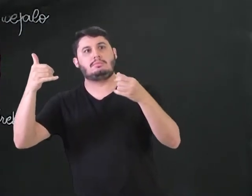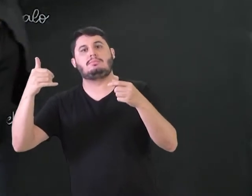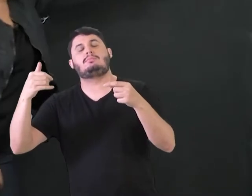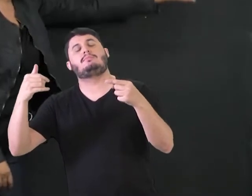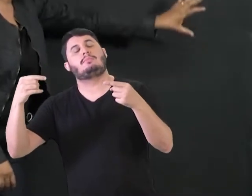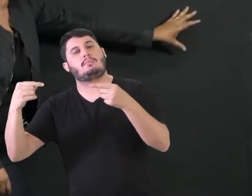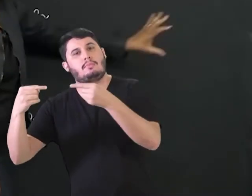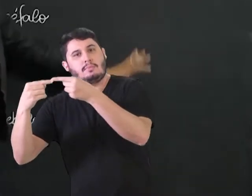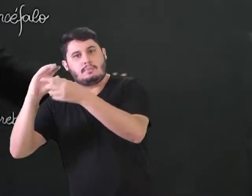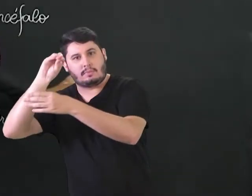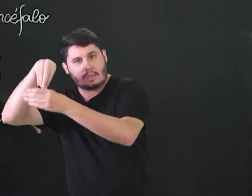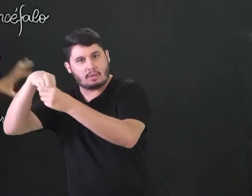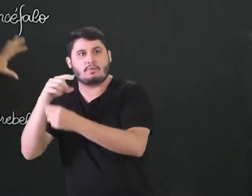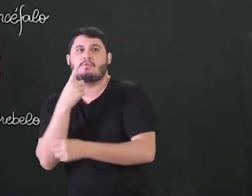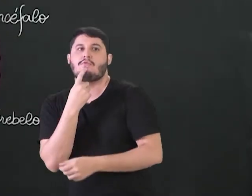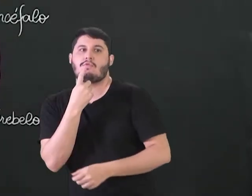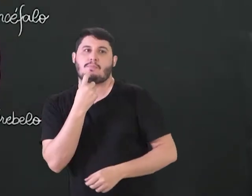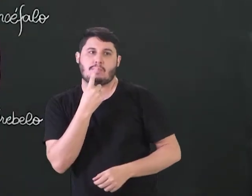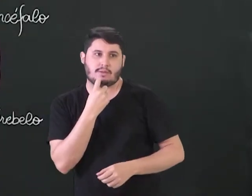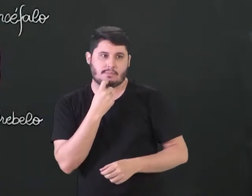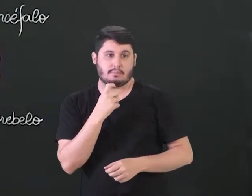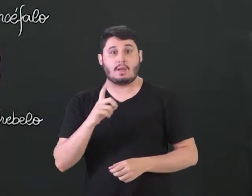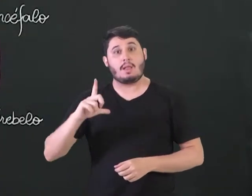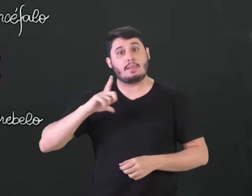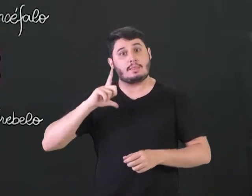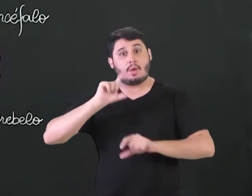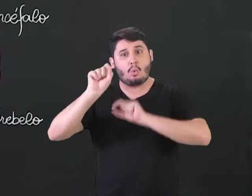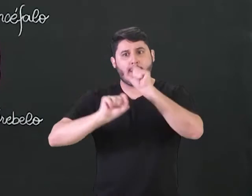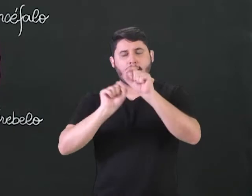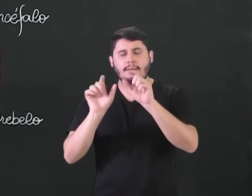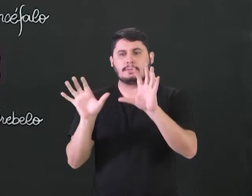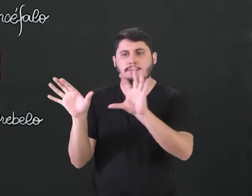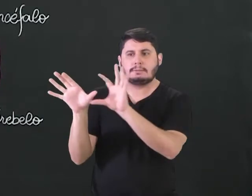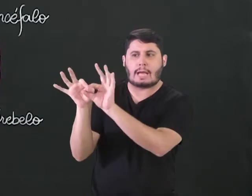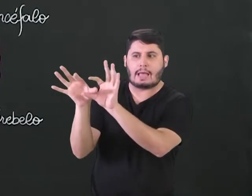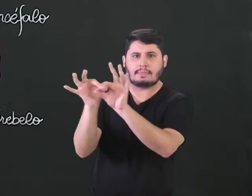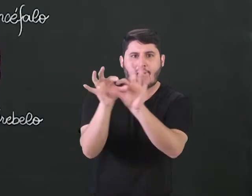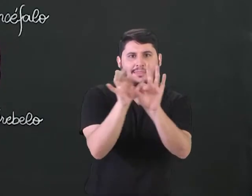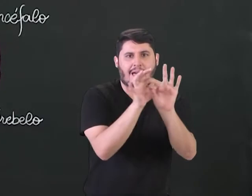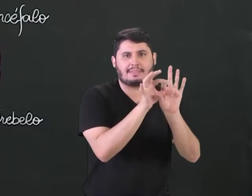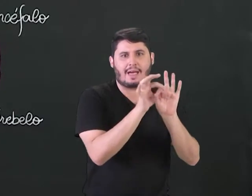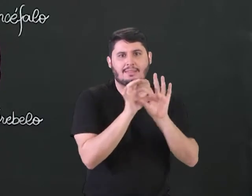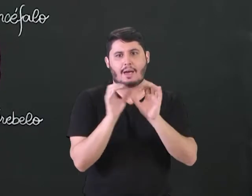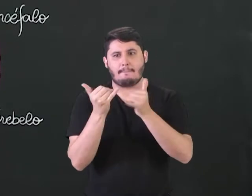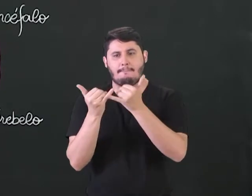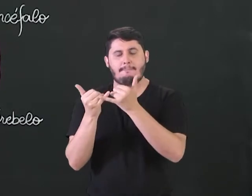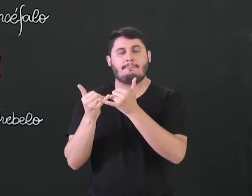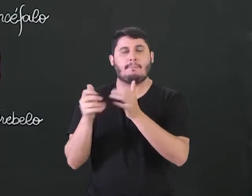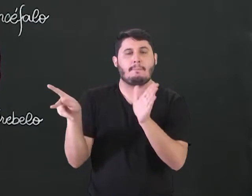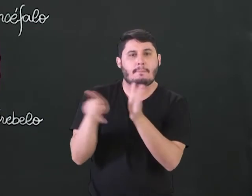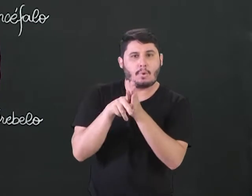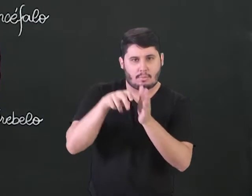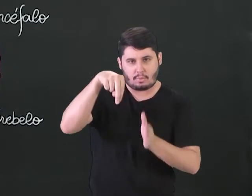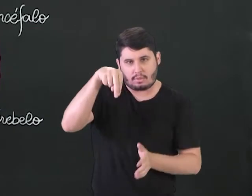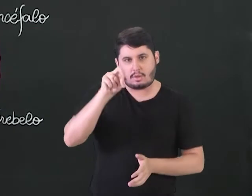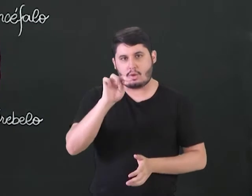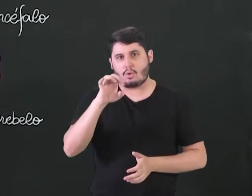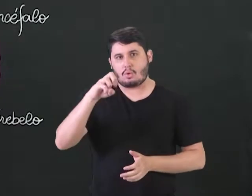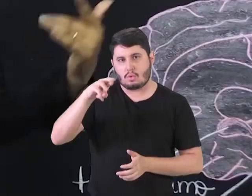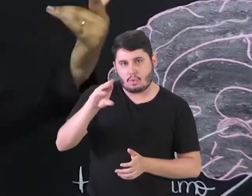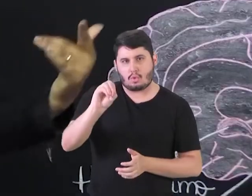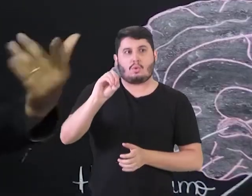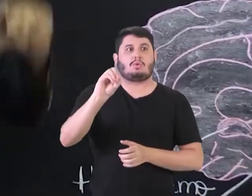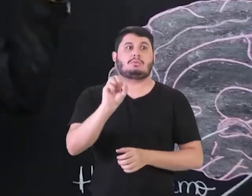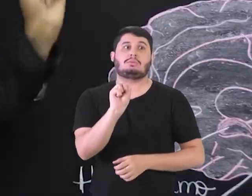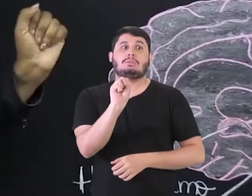aqui, eu tenho outro aqui, outro aqui, outro aqui, outro aqui. Uma rede de neurônios. Eu espeto seu dedo. É muito